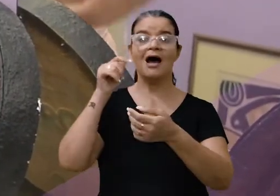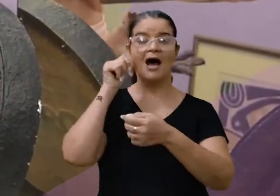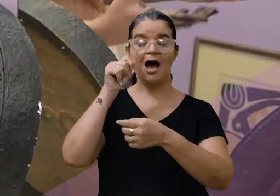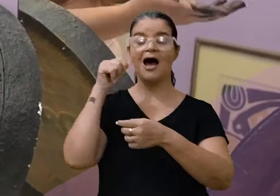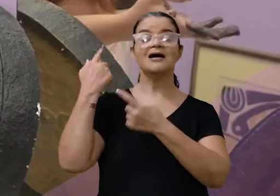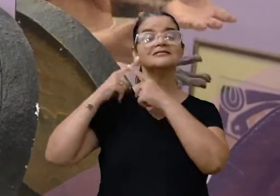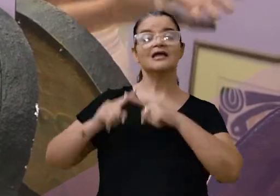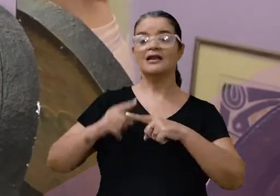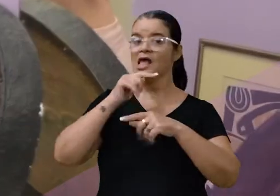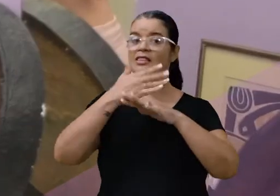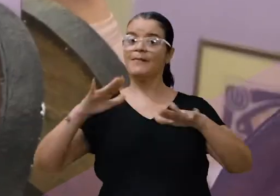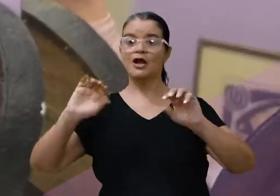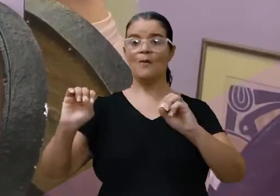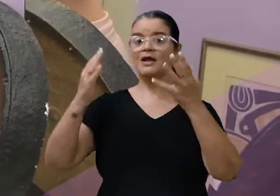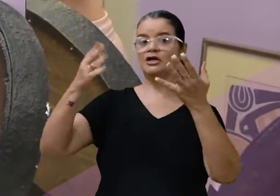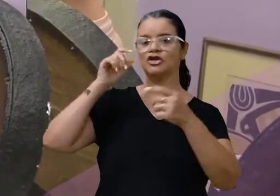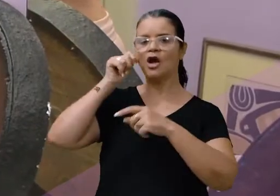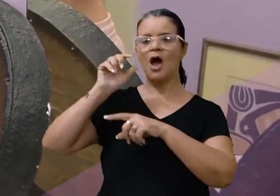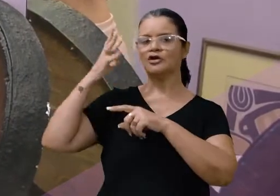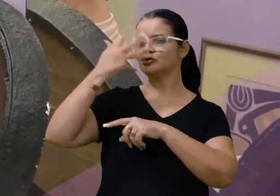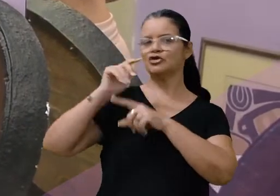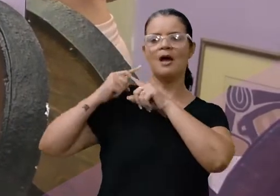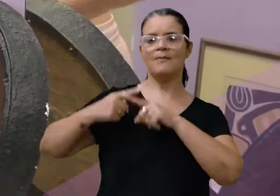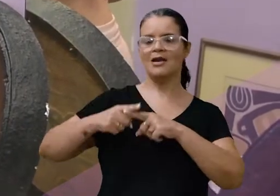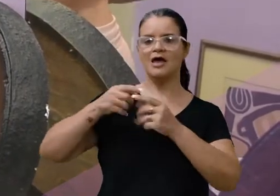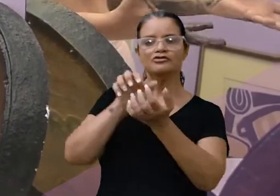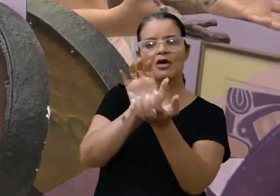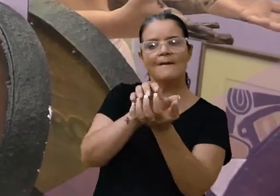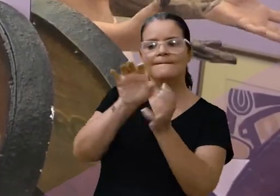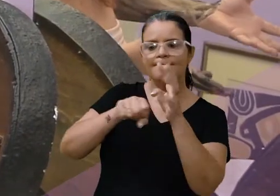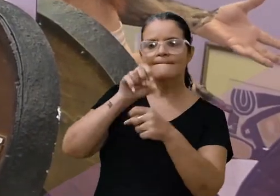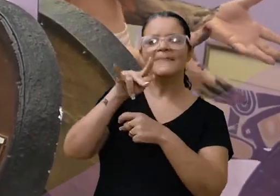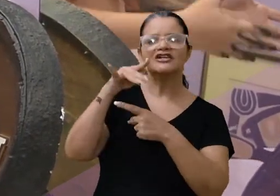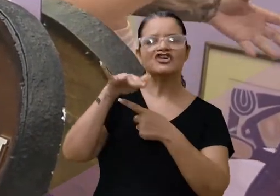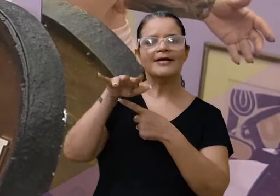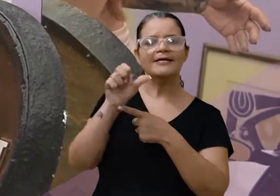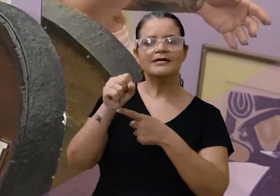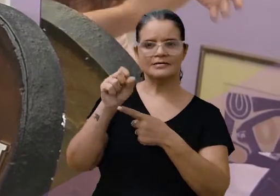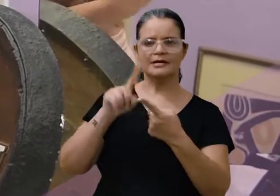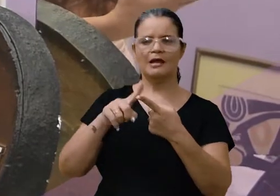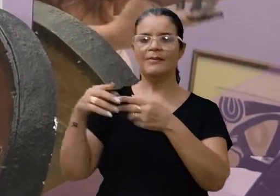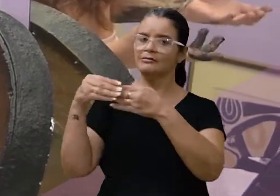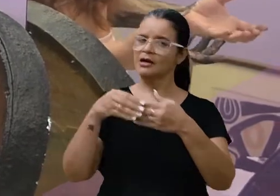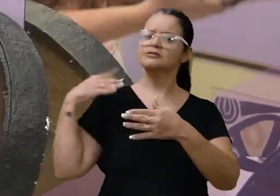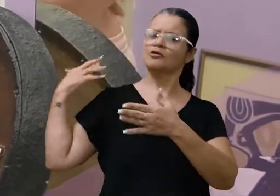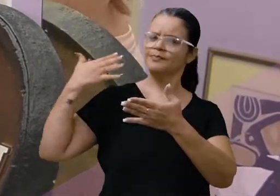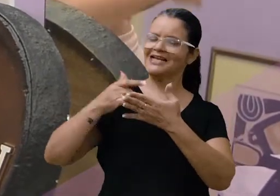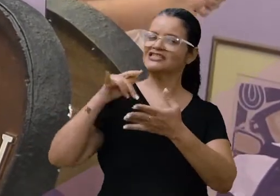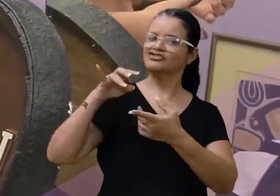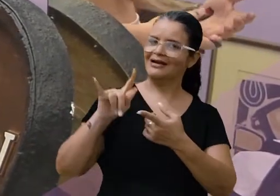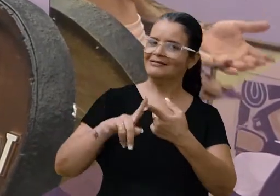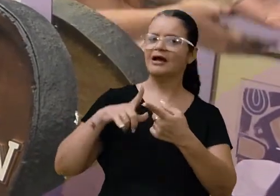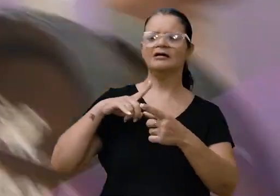seria da maré, que é uma música que eu fiz, né? Homenageando as sereias pescadoras marisqueiras. E trazendo também a